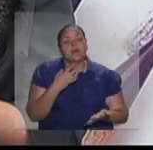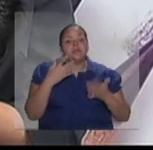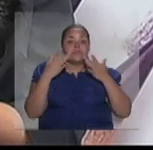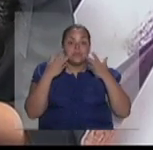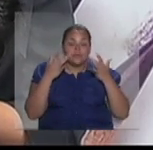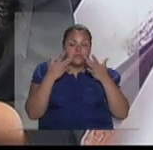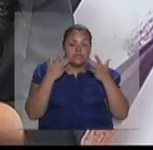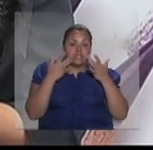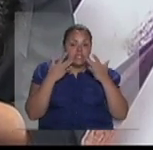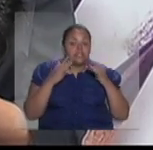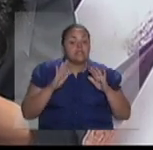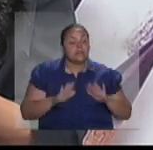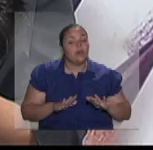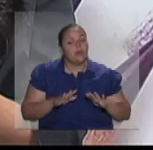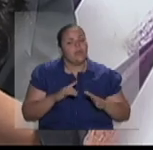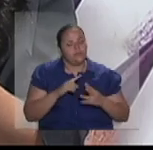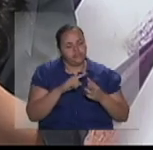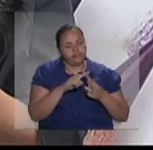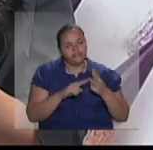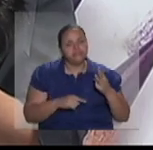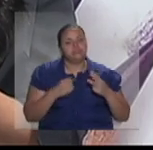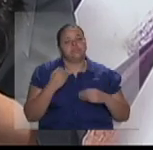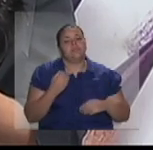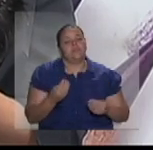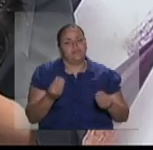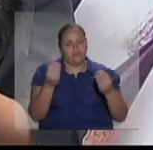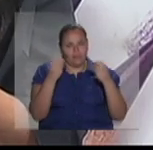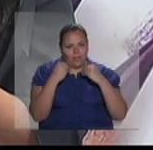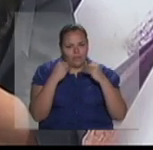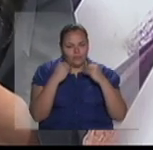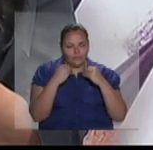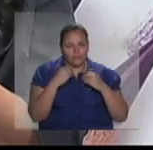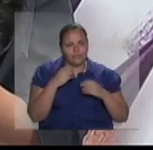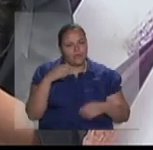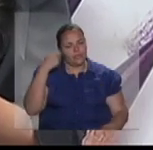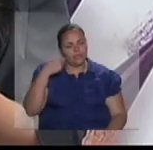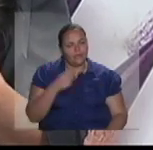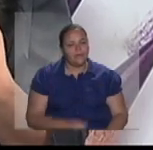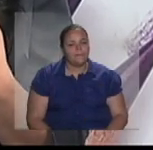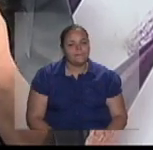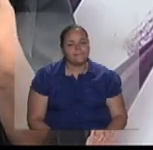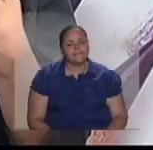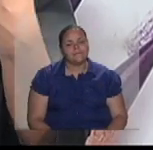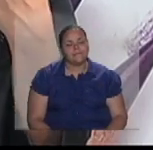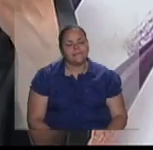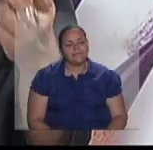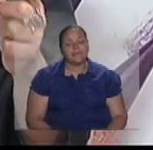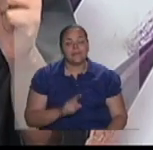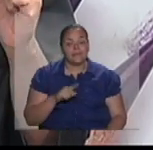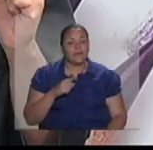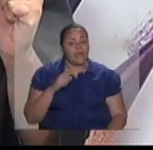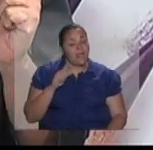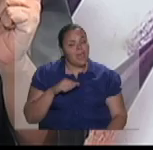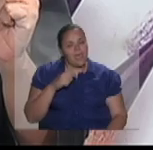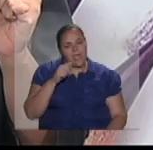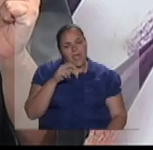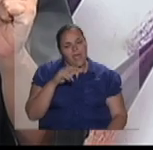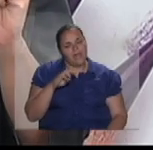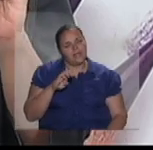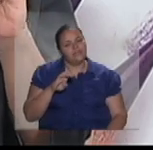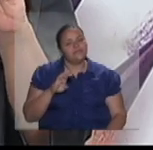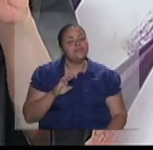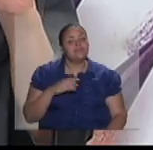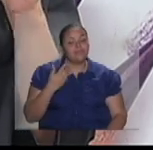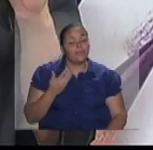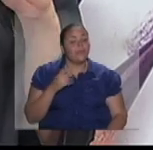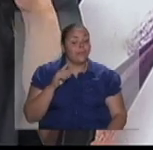e dramatiza. Então, assim, o que ela está buscando, entendo completamente. Por isso que eu perguntei, como era uma coisa mais artística,